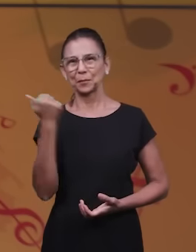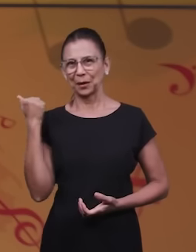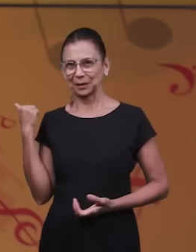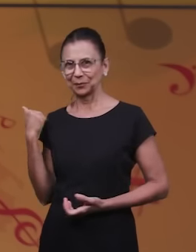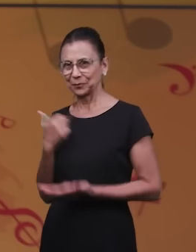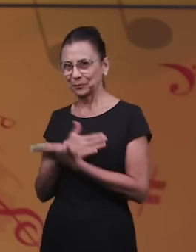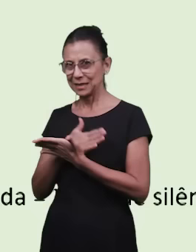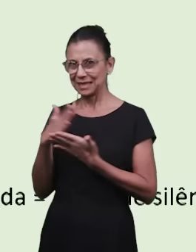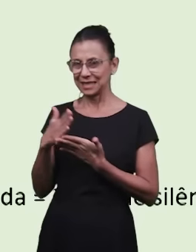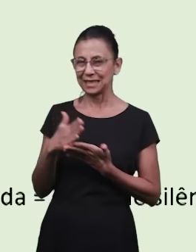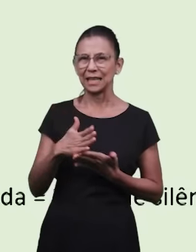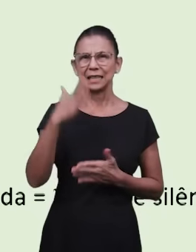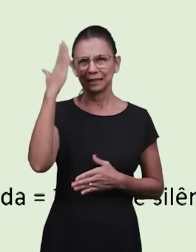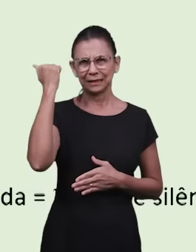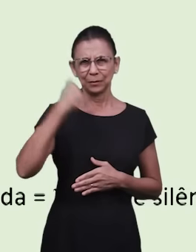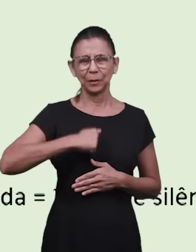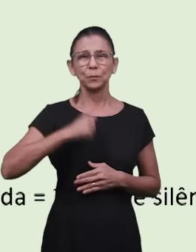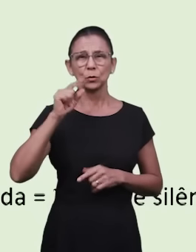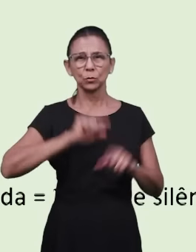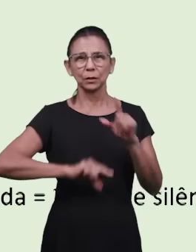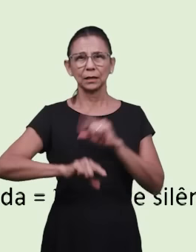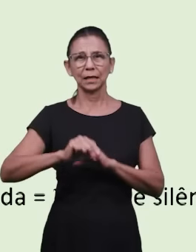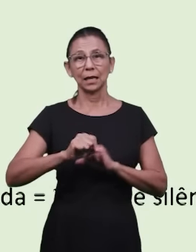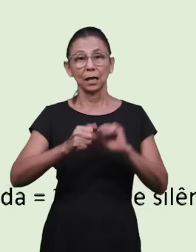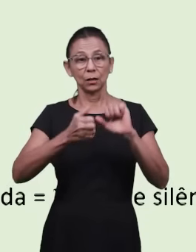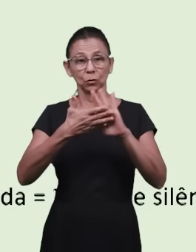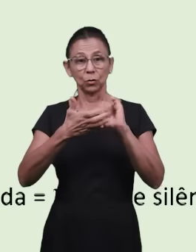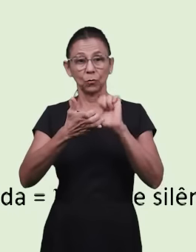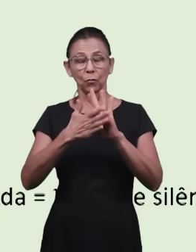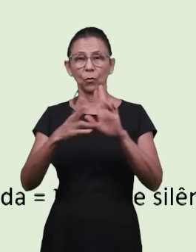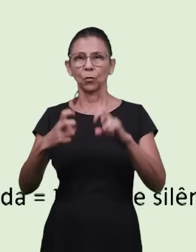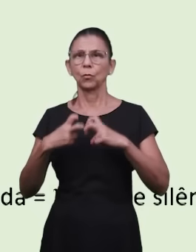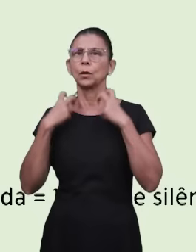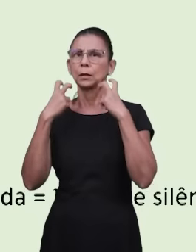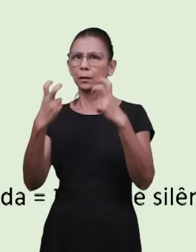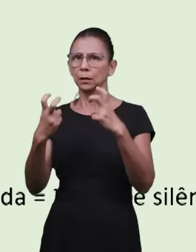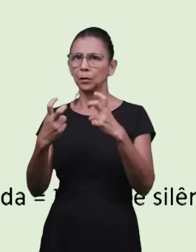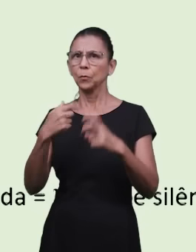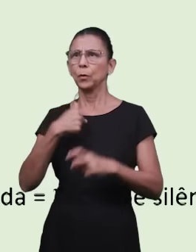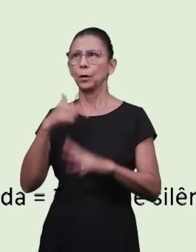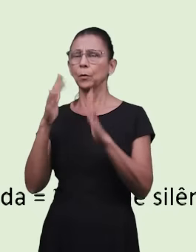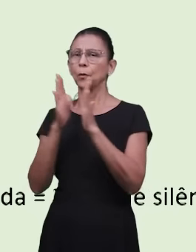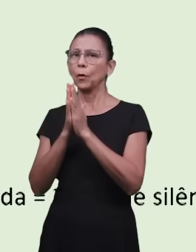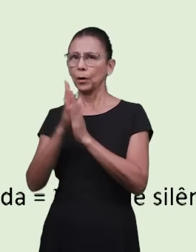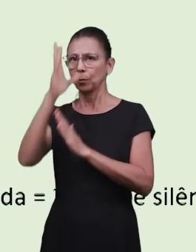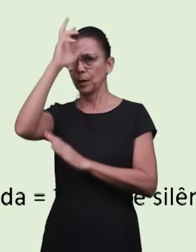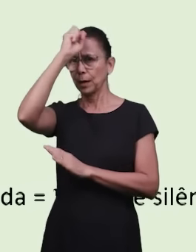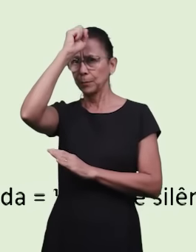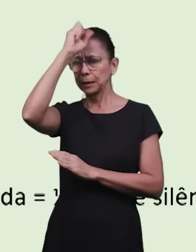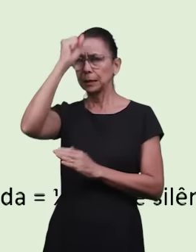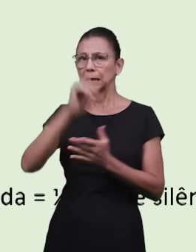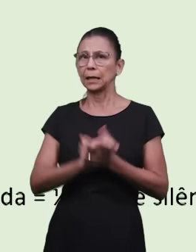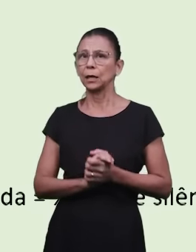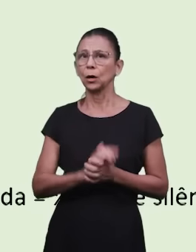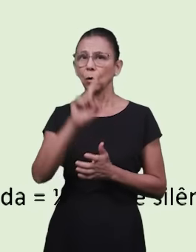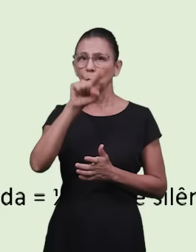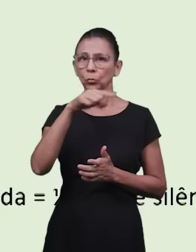Vamos lá. Nós sabemos que estamos aprendendo o louvor Eu Clamo, Eu Oro. E ele está no